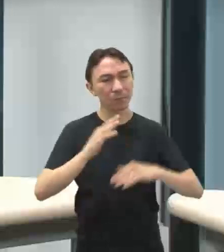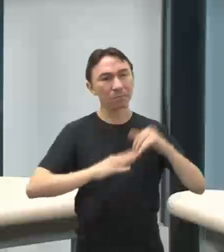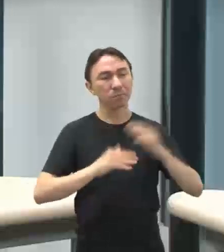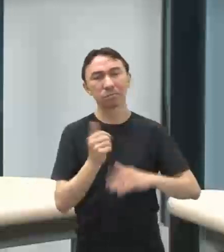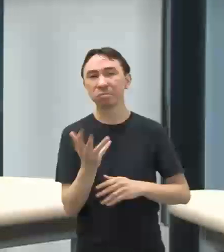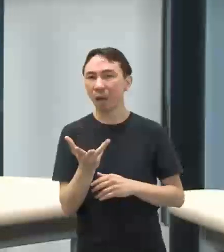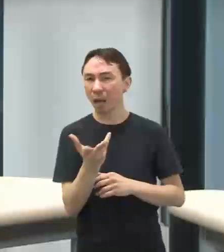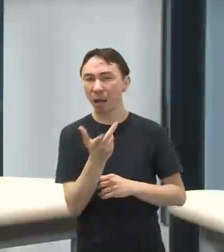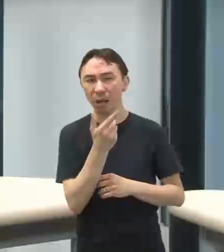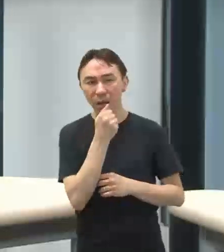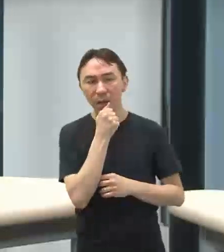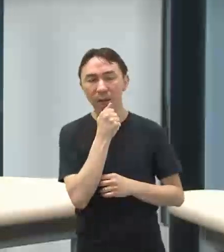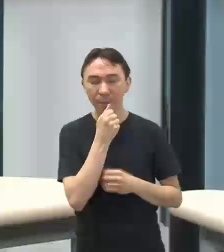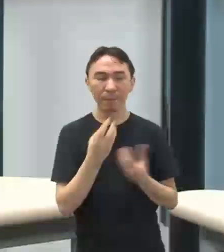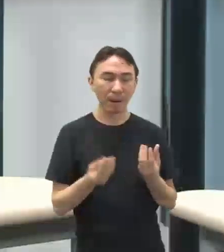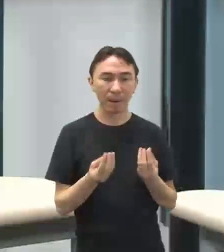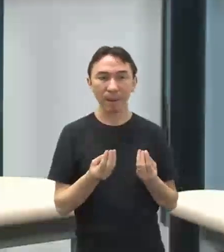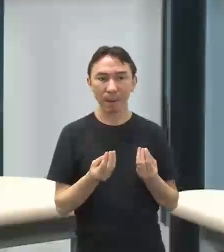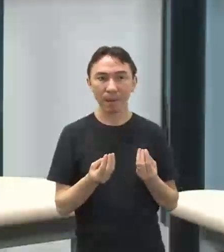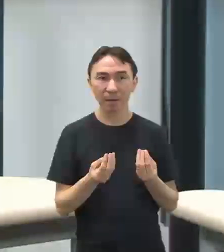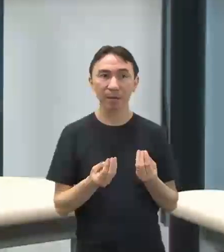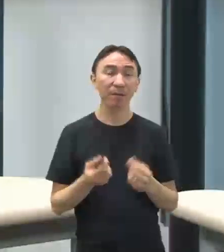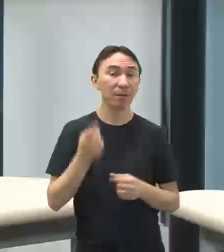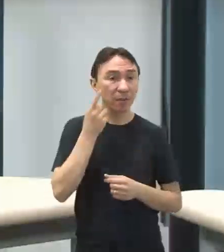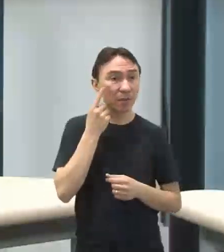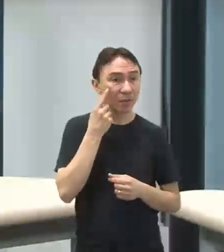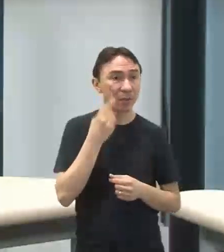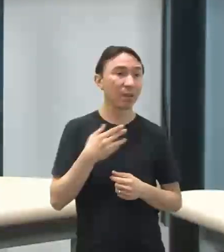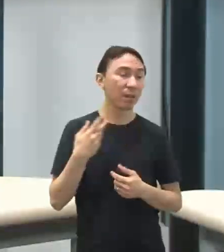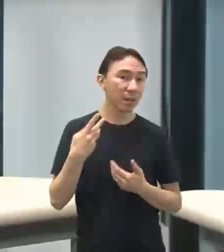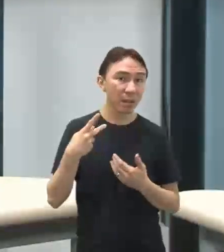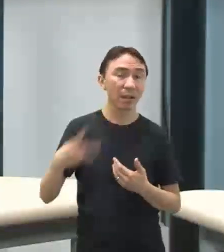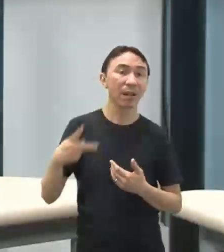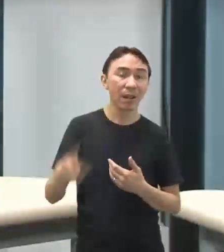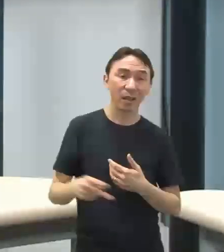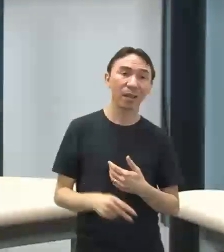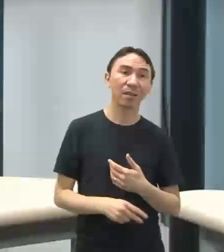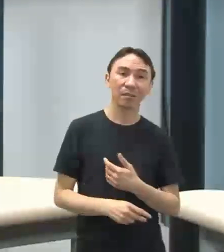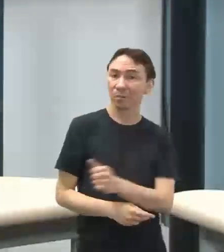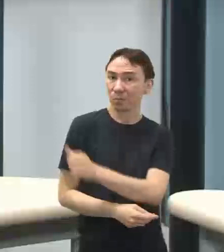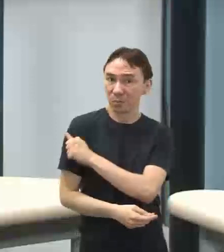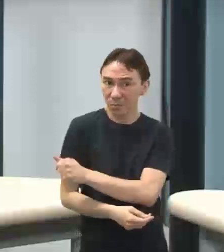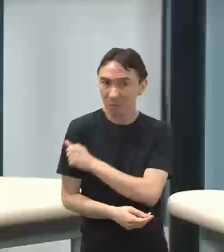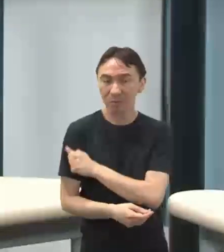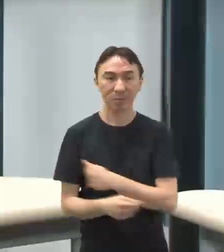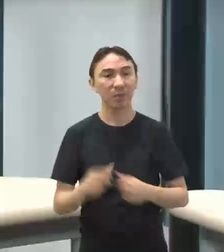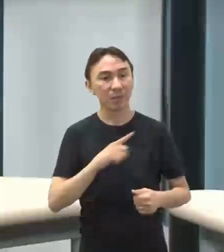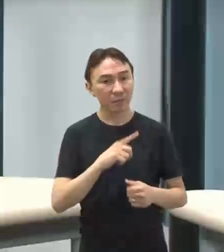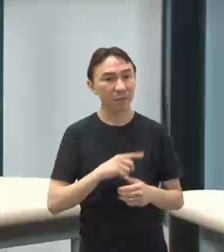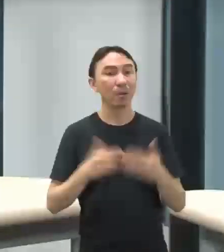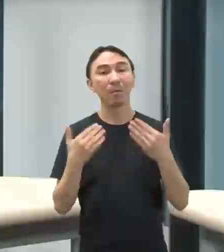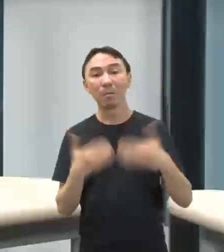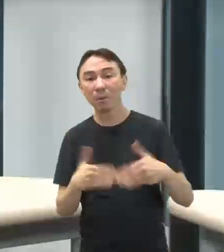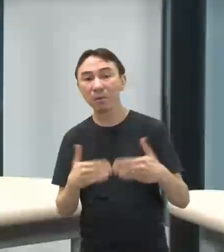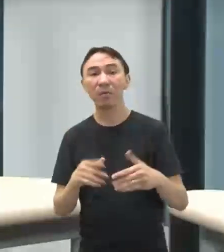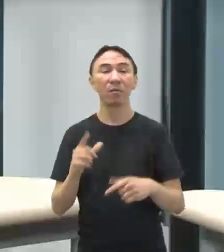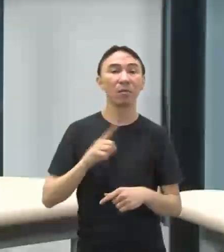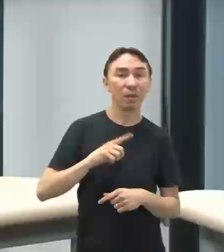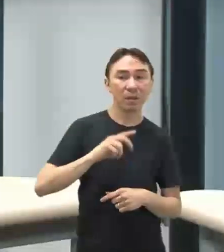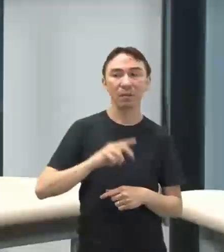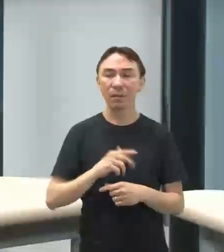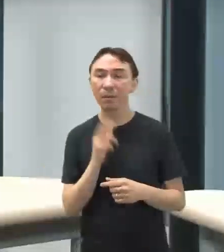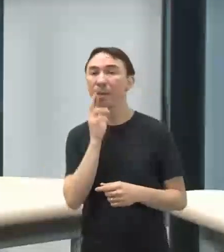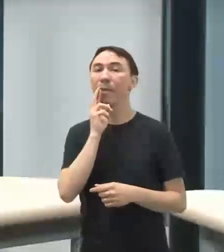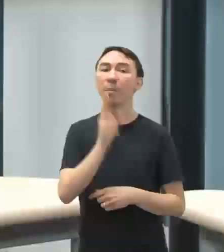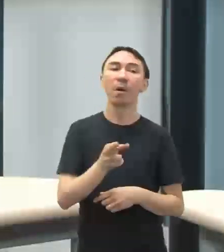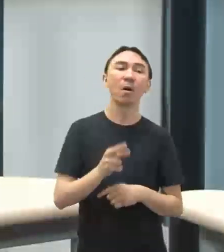partir um dos resultados educacionais que foram trazidos a partir do diagnóstico então